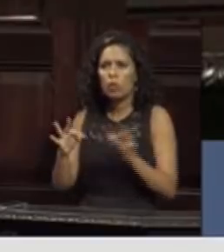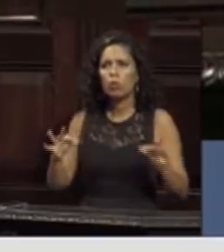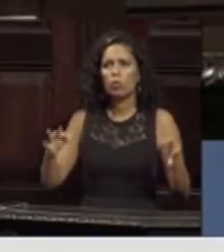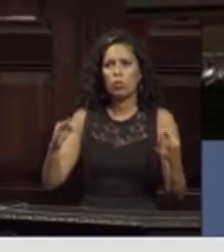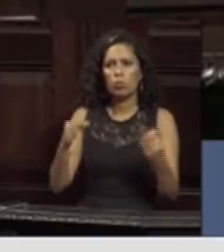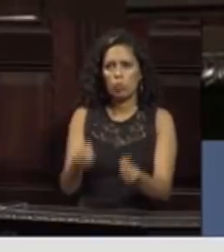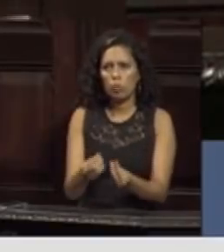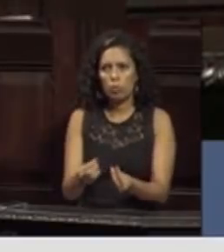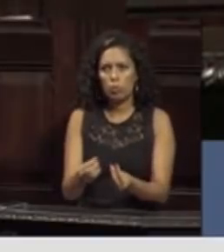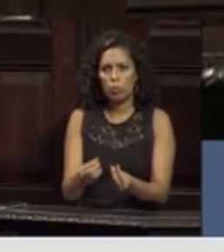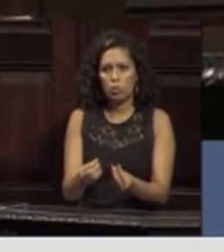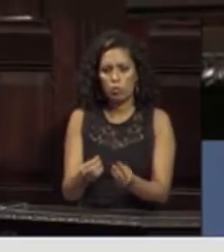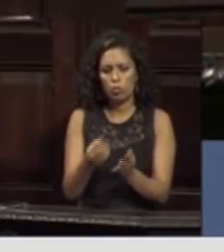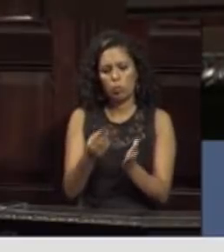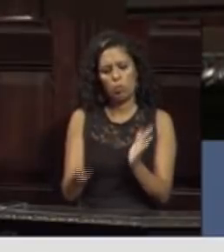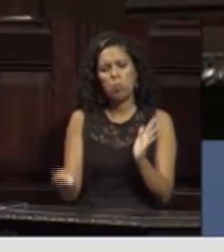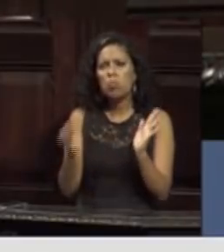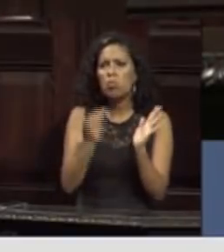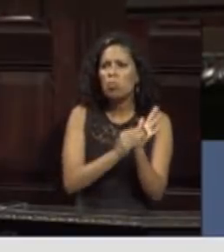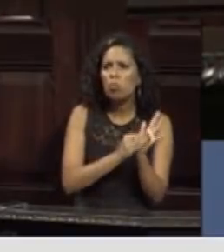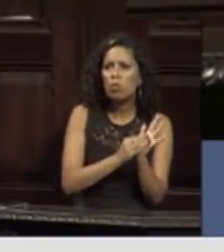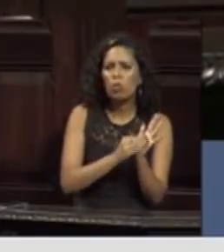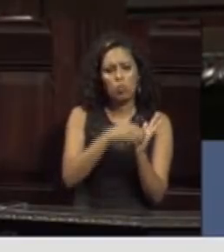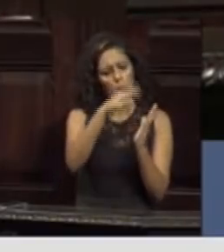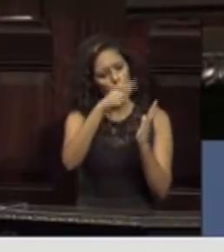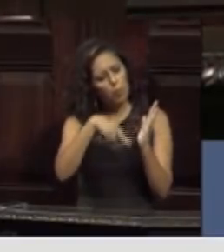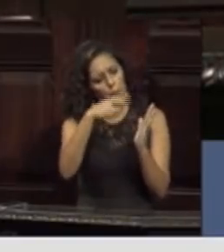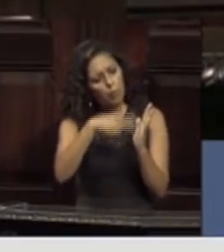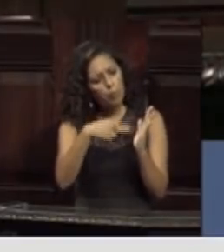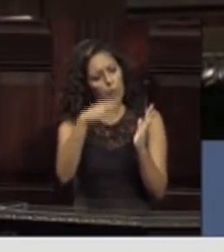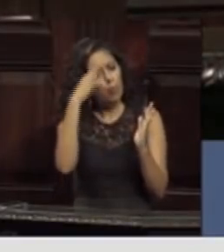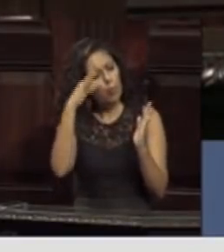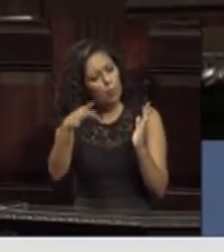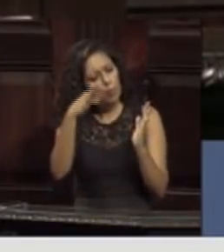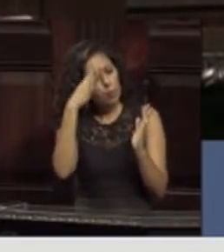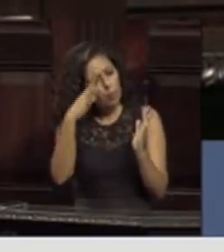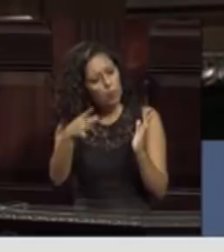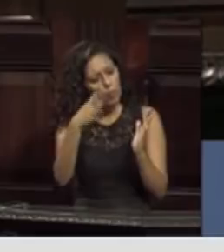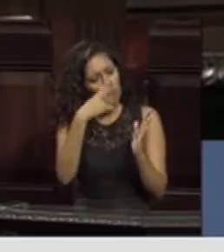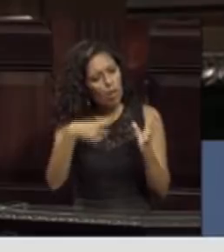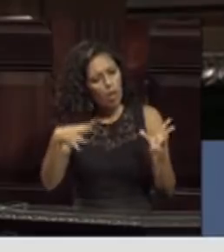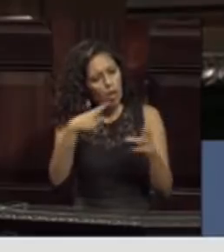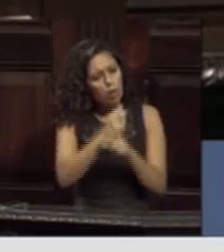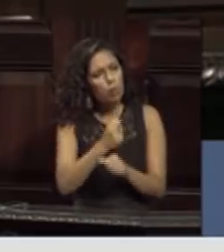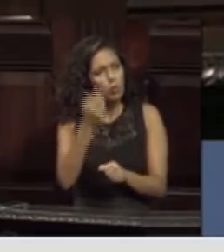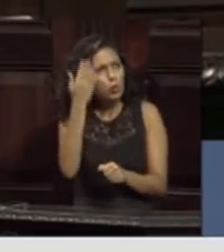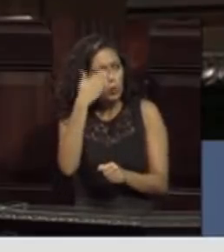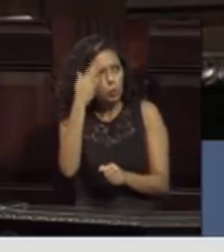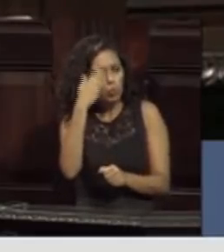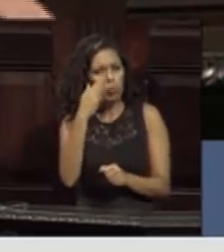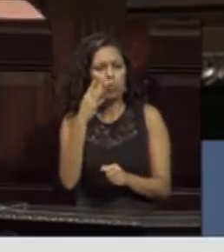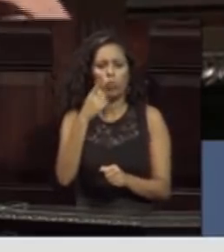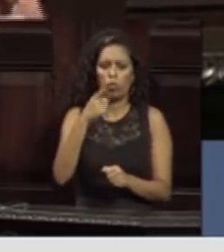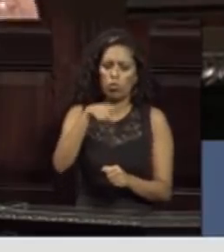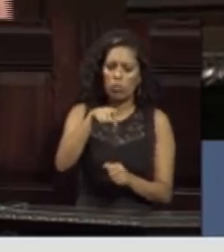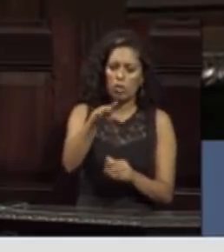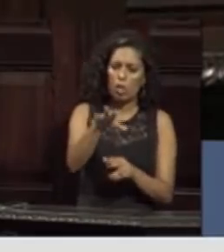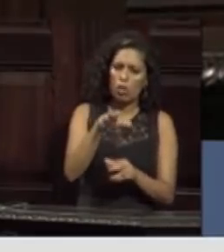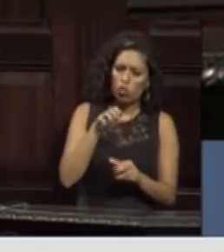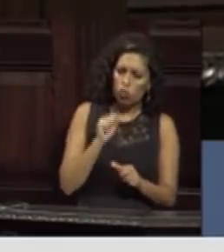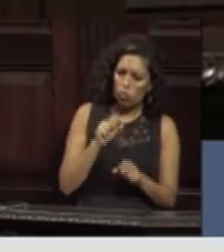sua proposta acabado, finalizado, você passa a ter as condições, inclusive